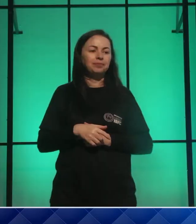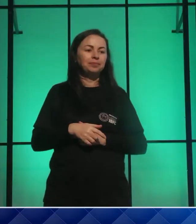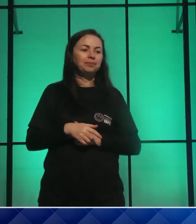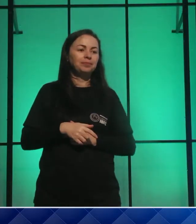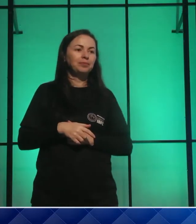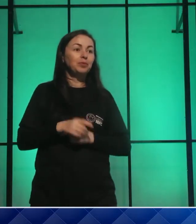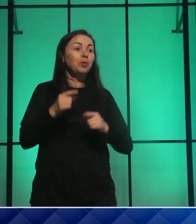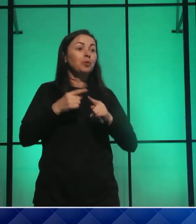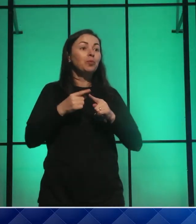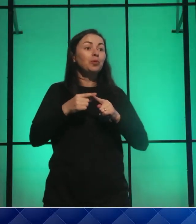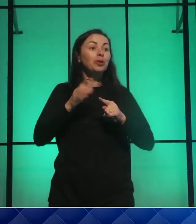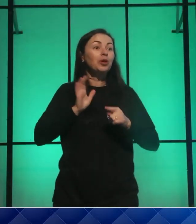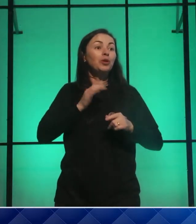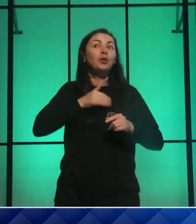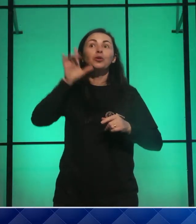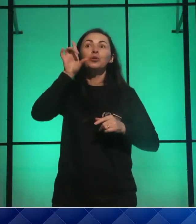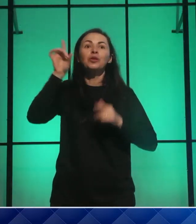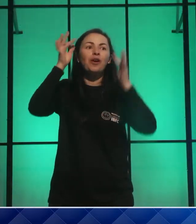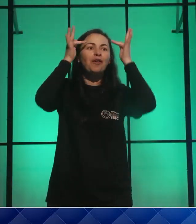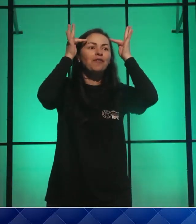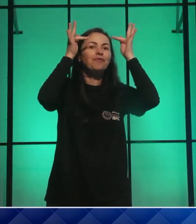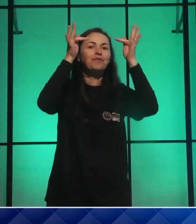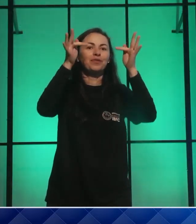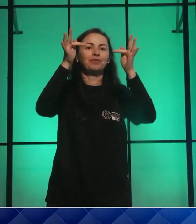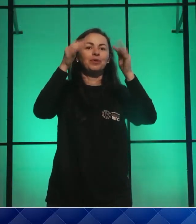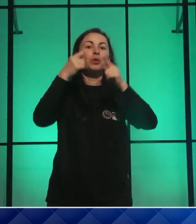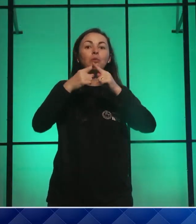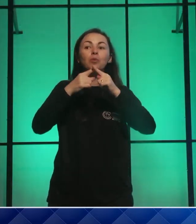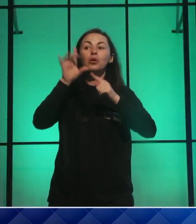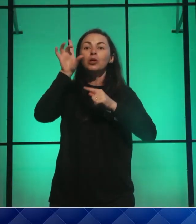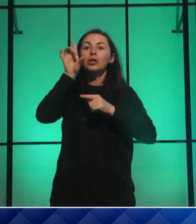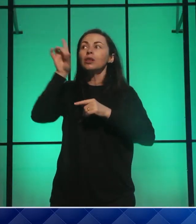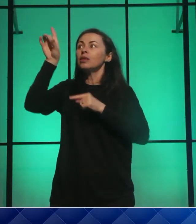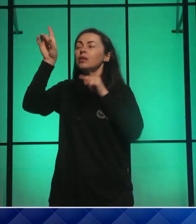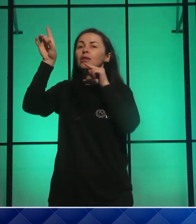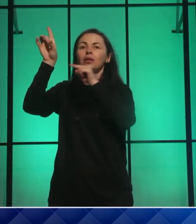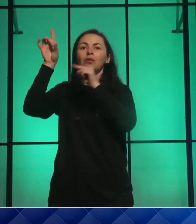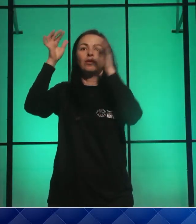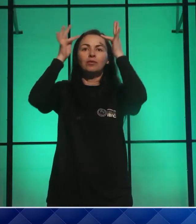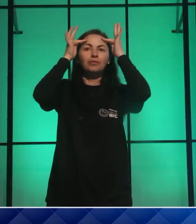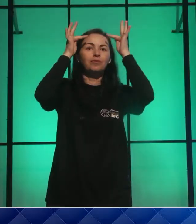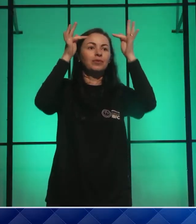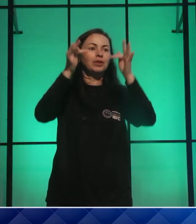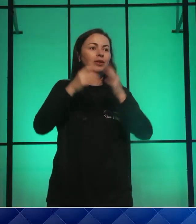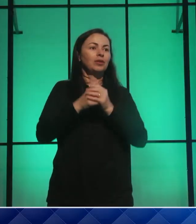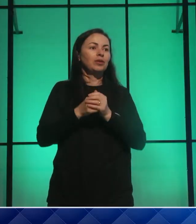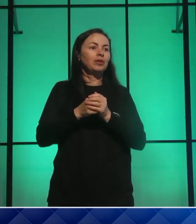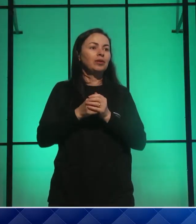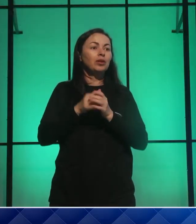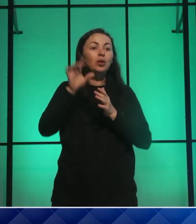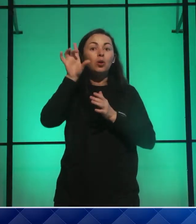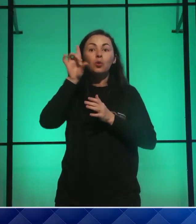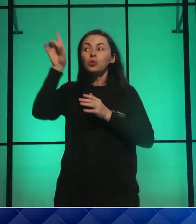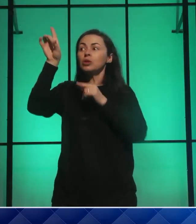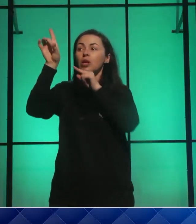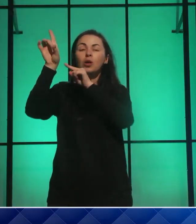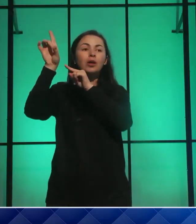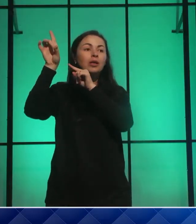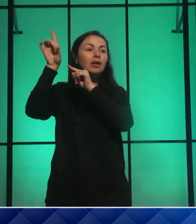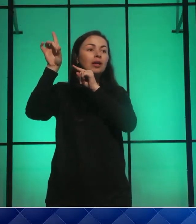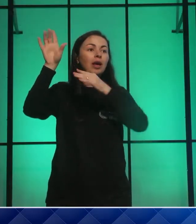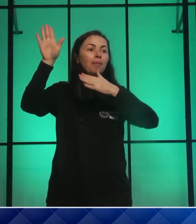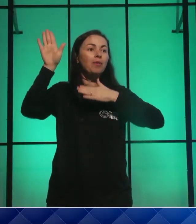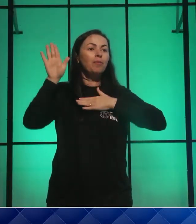O nosso Deus é fiel. O nosso Deus é um Deus que as suas promessas nunca